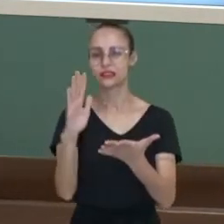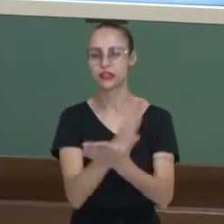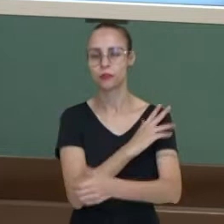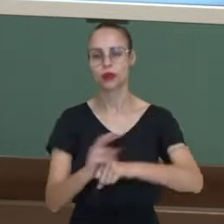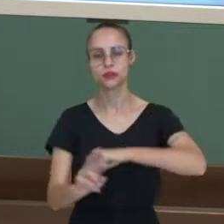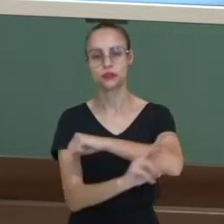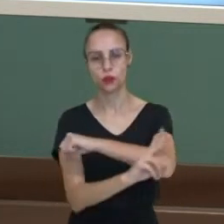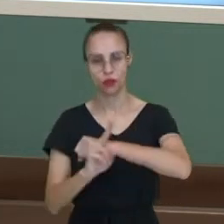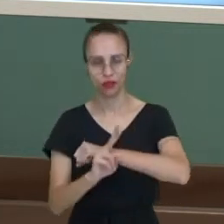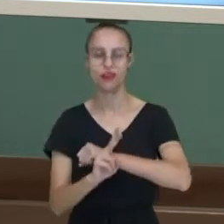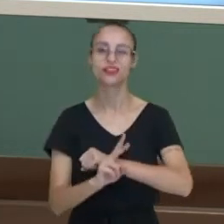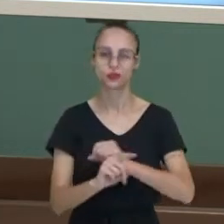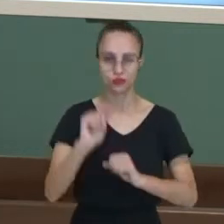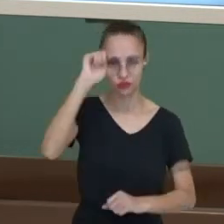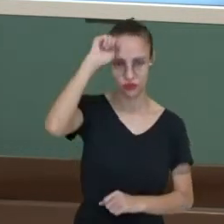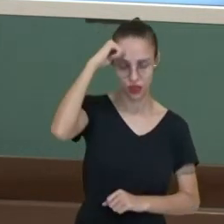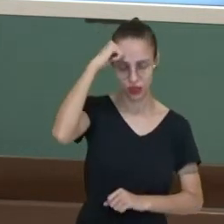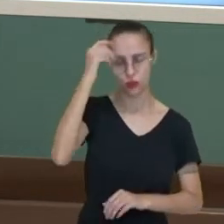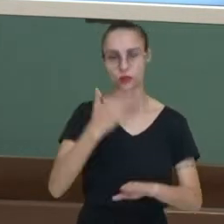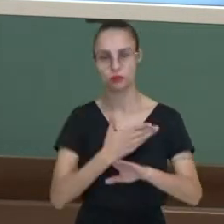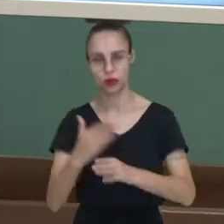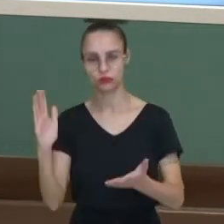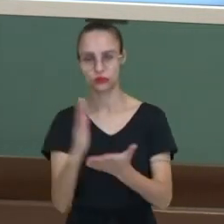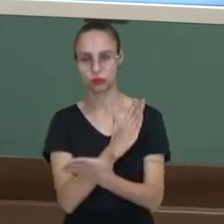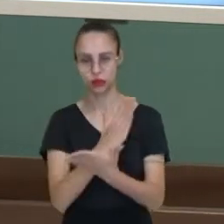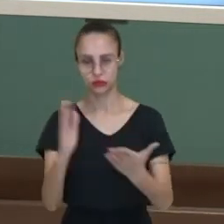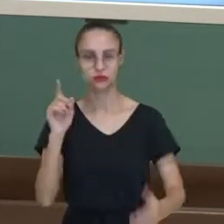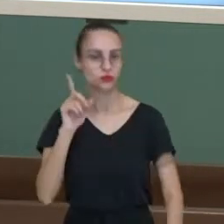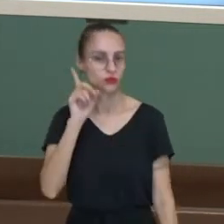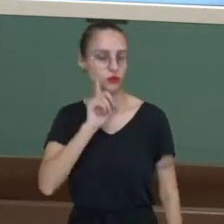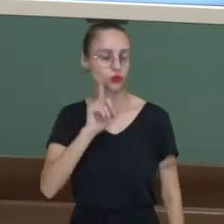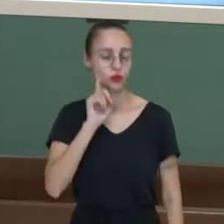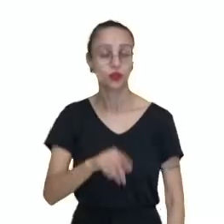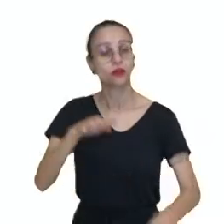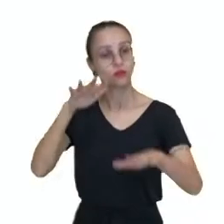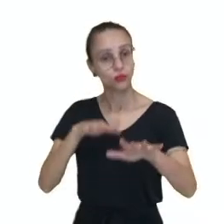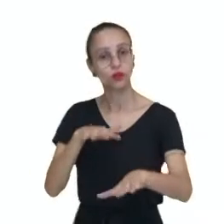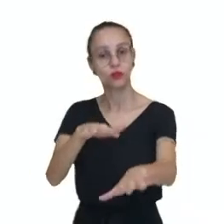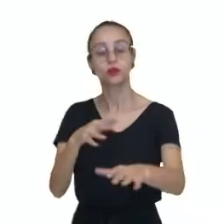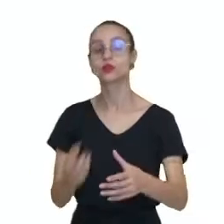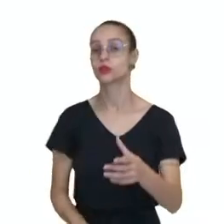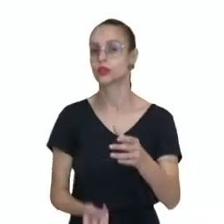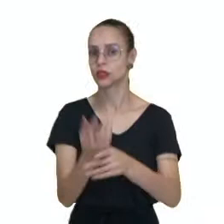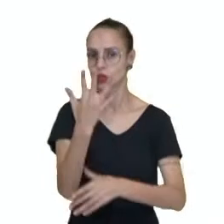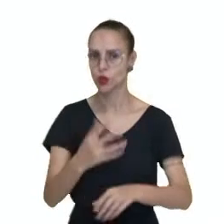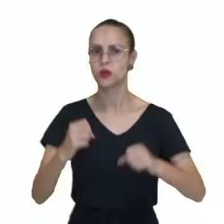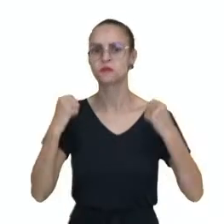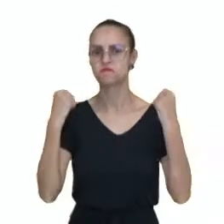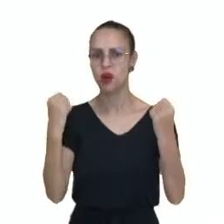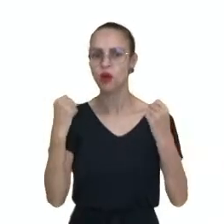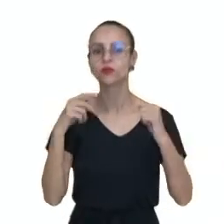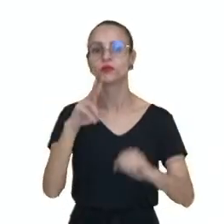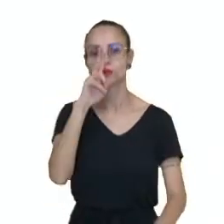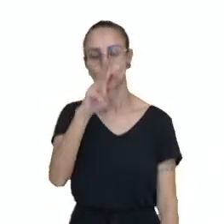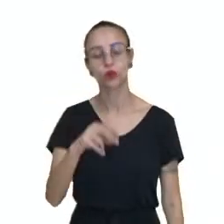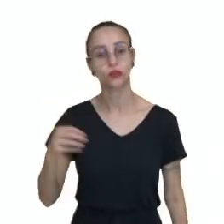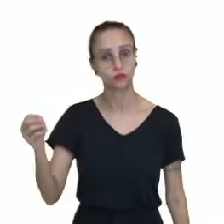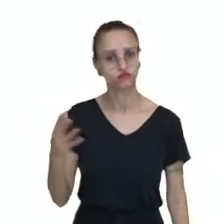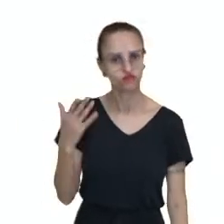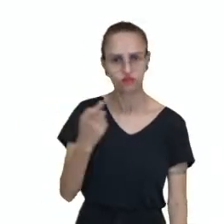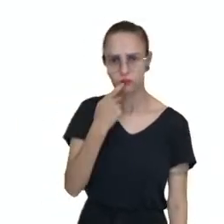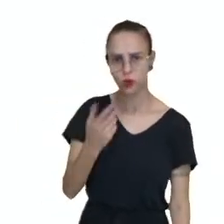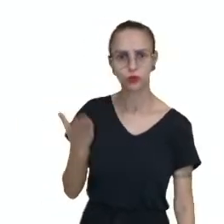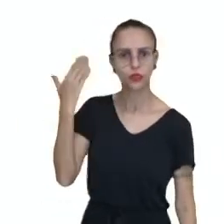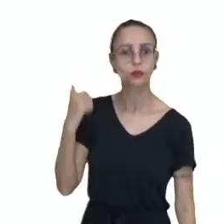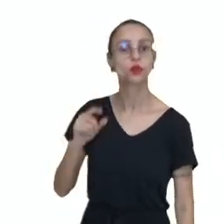entre negros e brancos nos Estados Unidos. Movimento esse, aliás, que ganhou muita força essa luta, recentemente ganhou